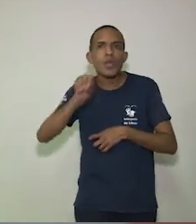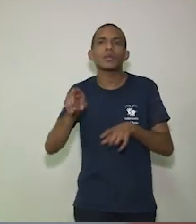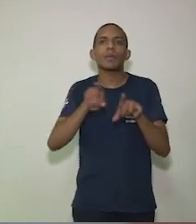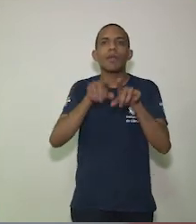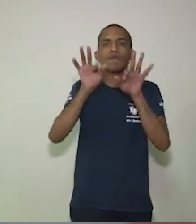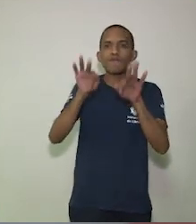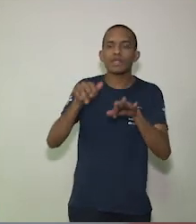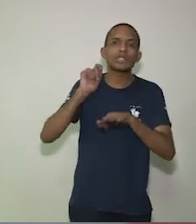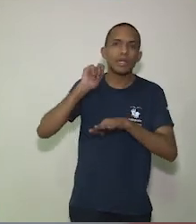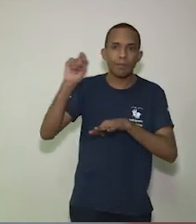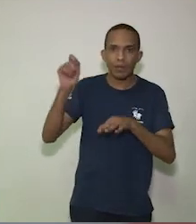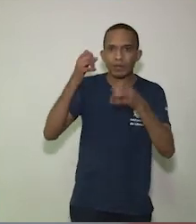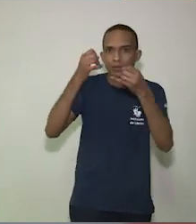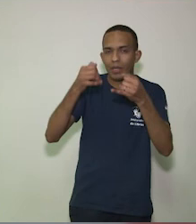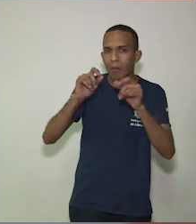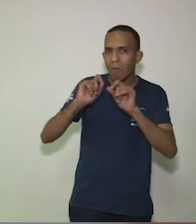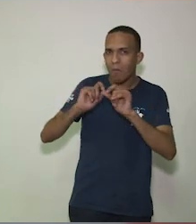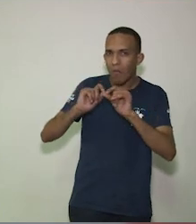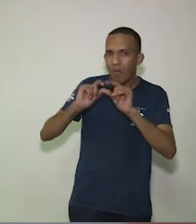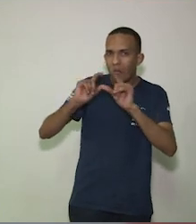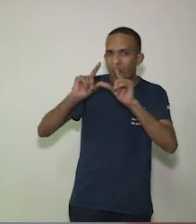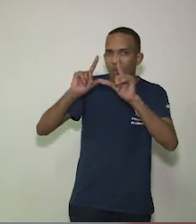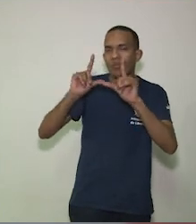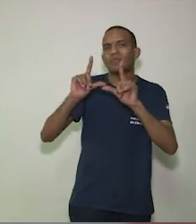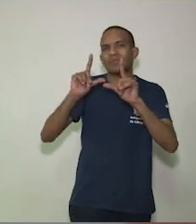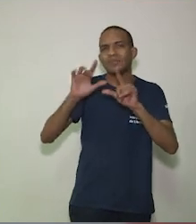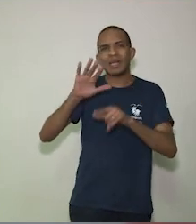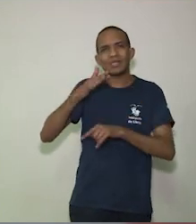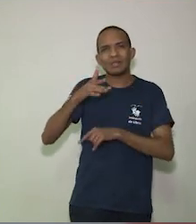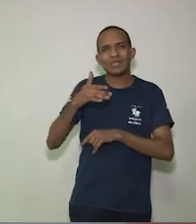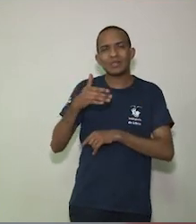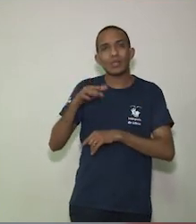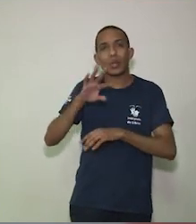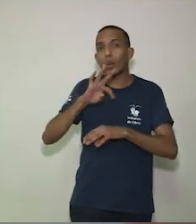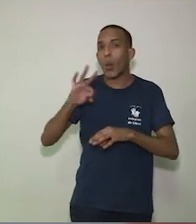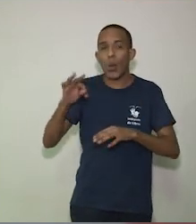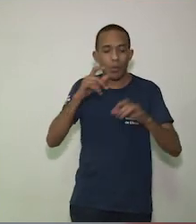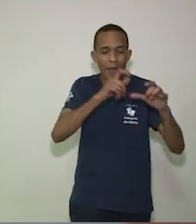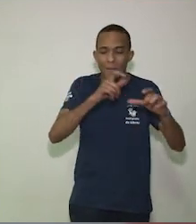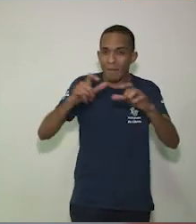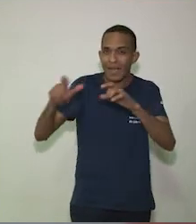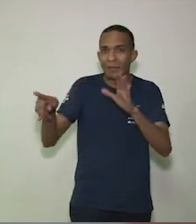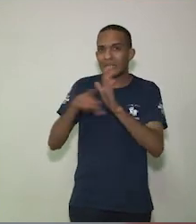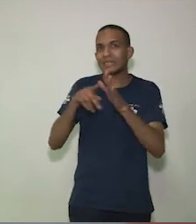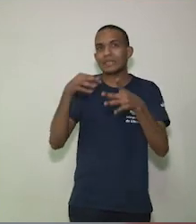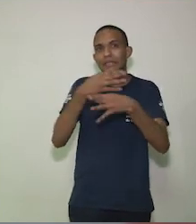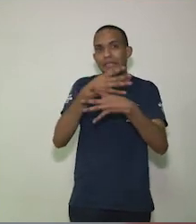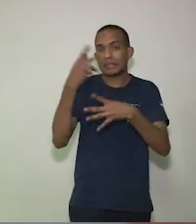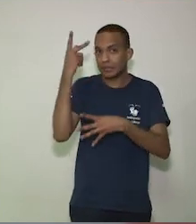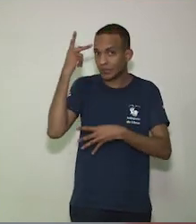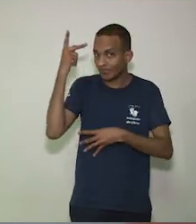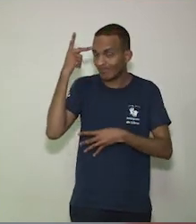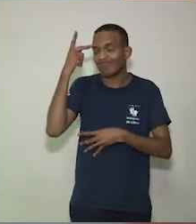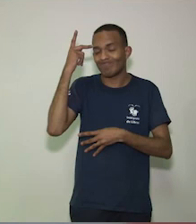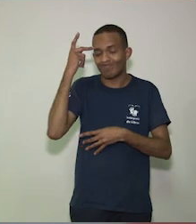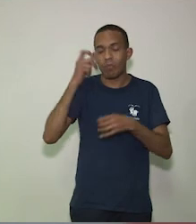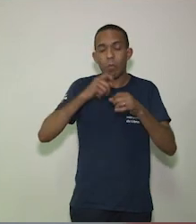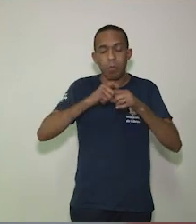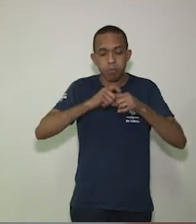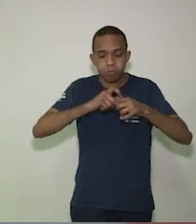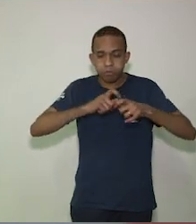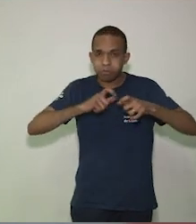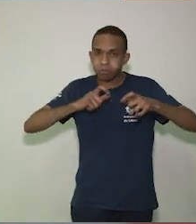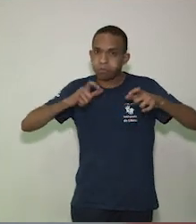abril. Então, a evolução, né, aumentando em praticamente todos os distritos da cidade de São Paulo, e aí com